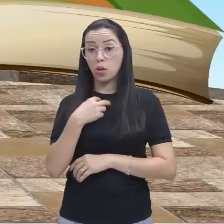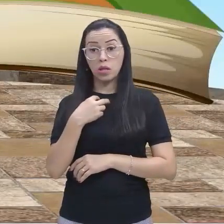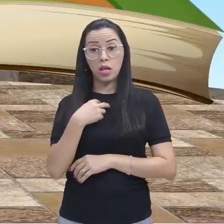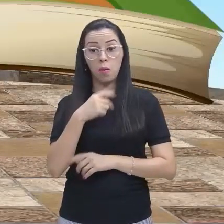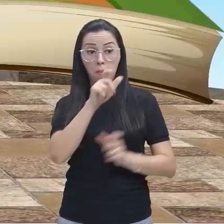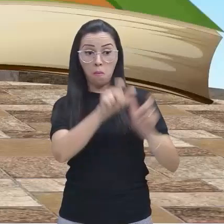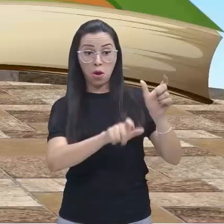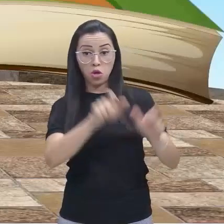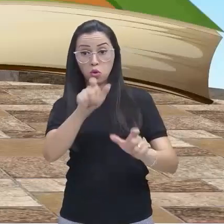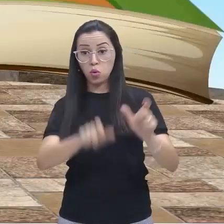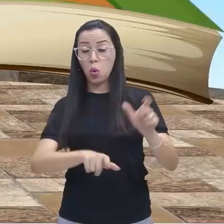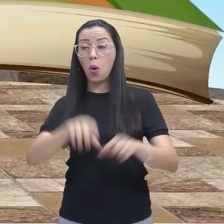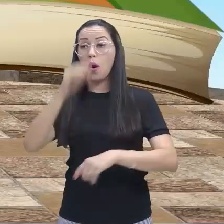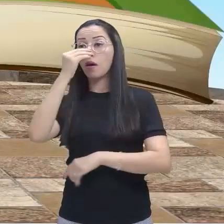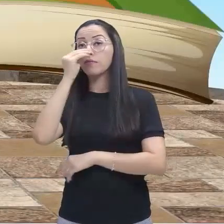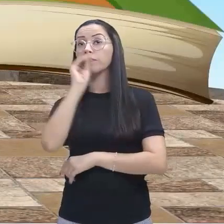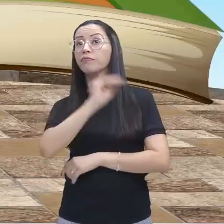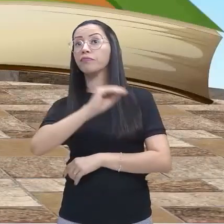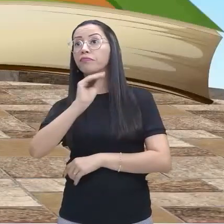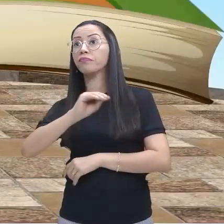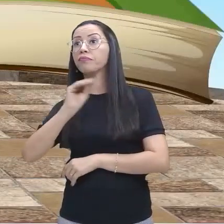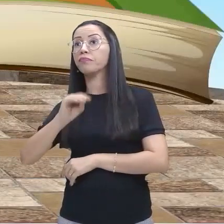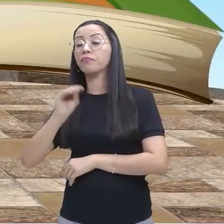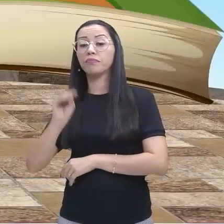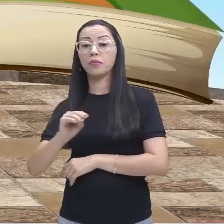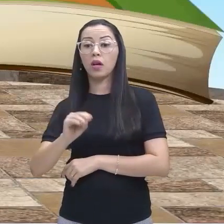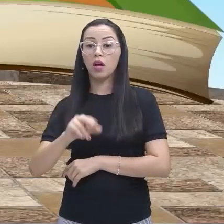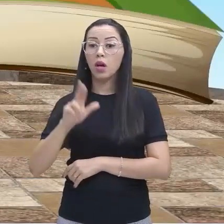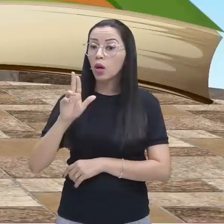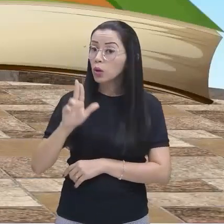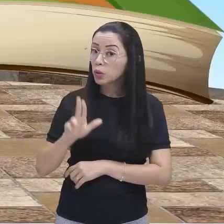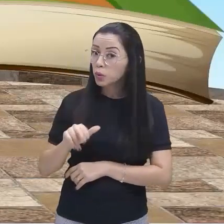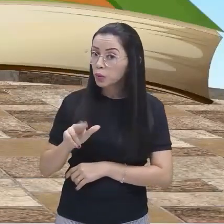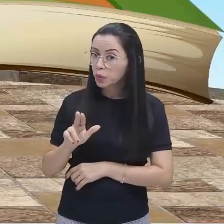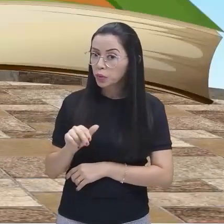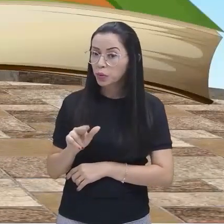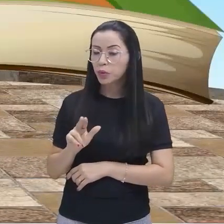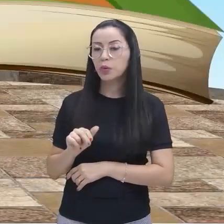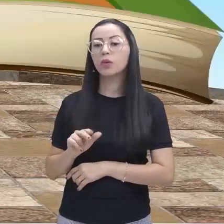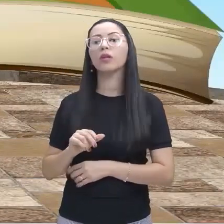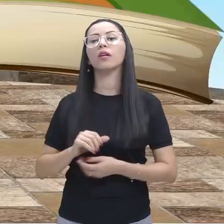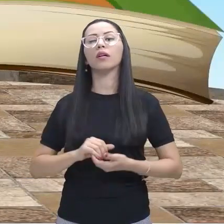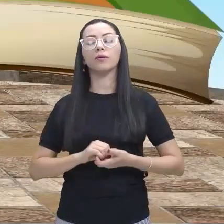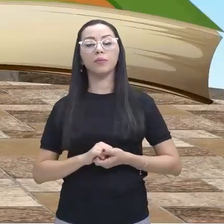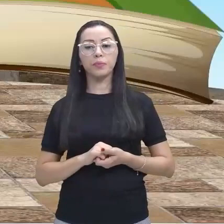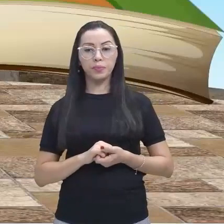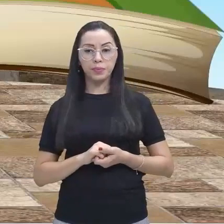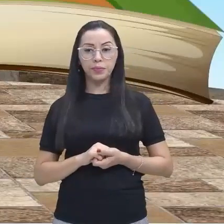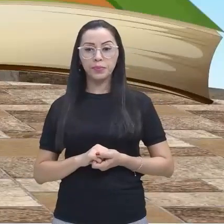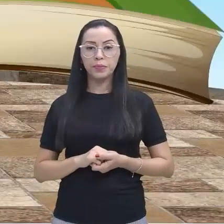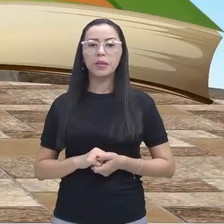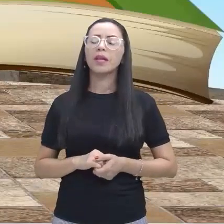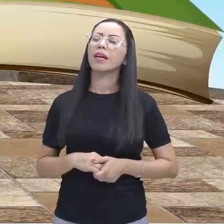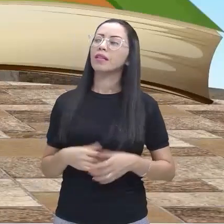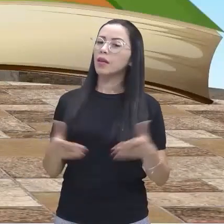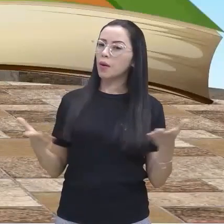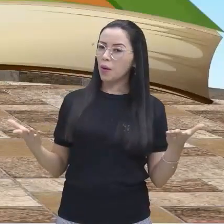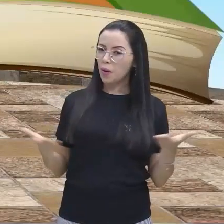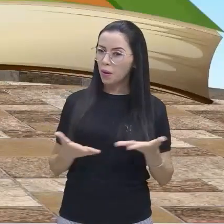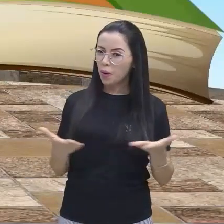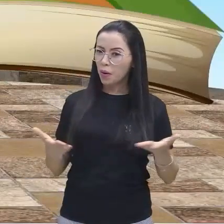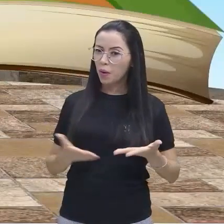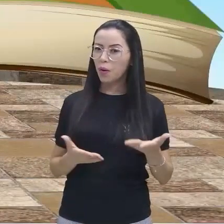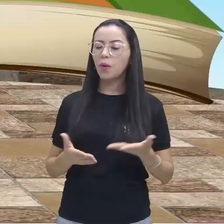ou nunca devemos subestimar aos outros. O que a gente entende, então,